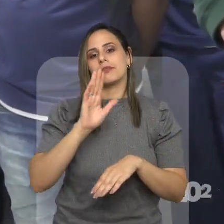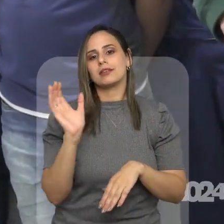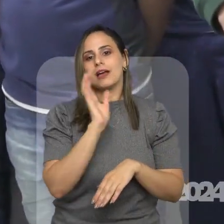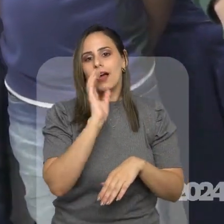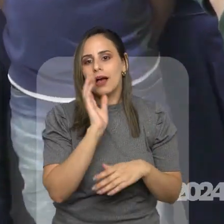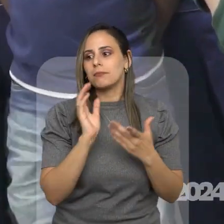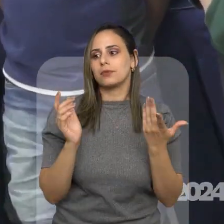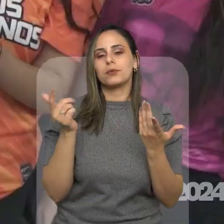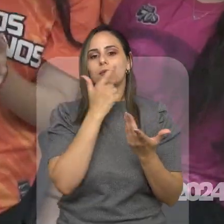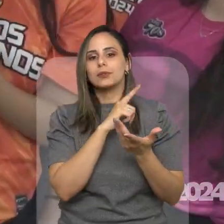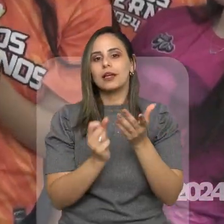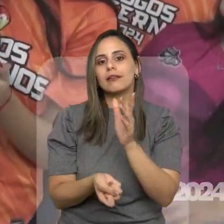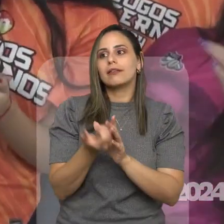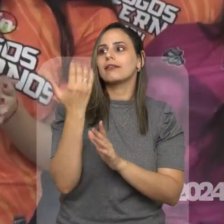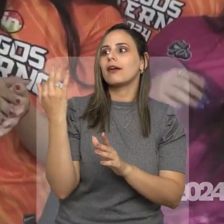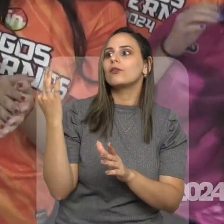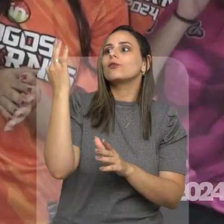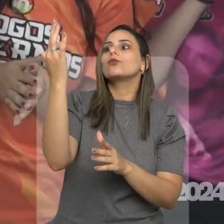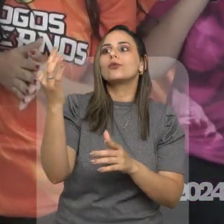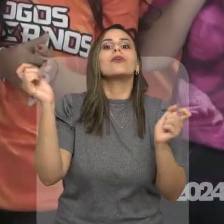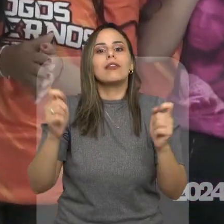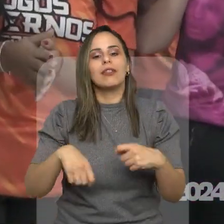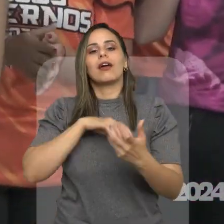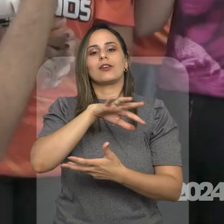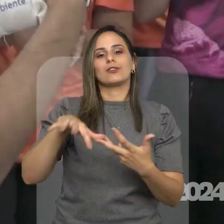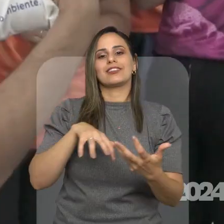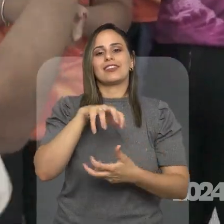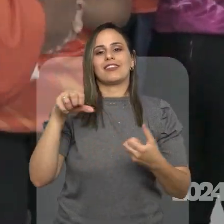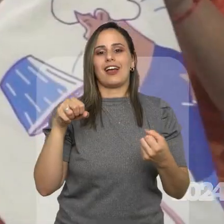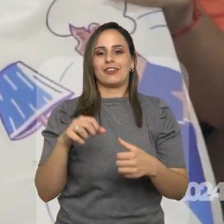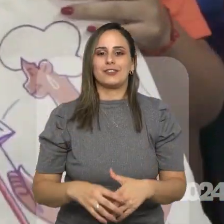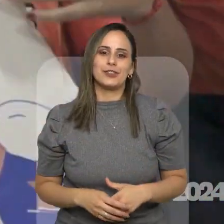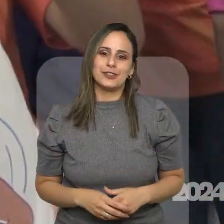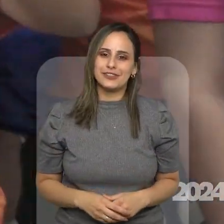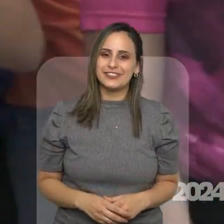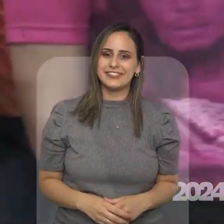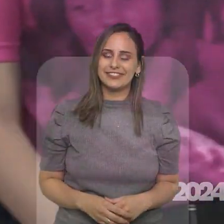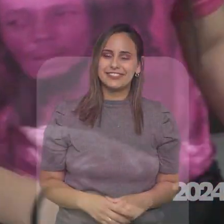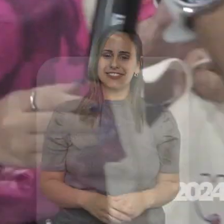antecipa, antes a gente cria esse futuro sustentável, que é o que mais almejamos.